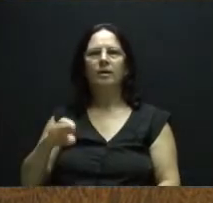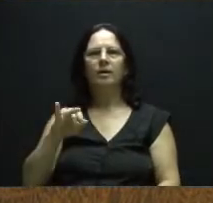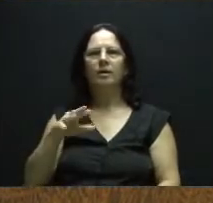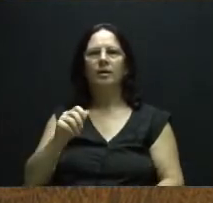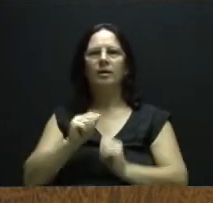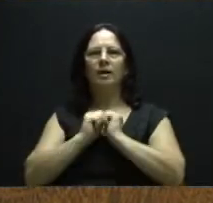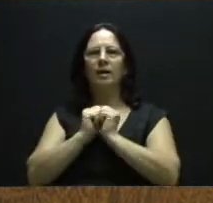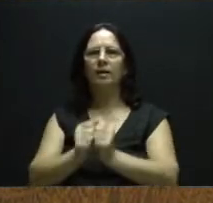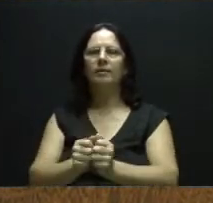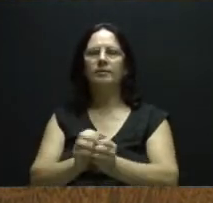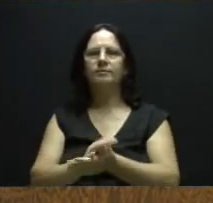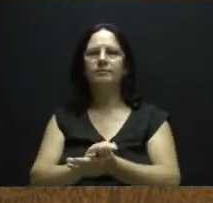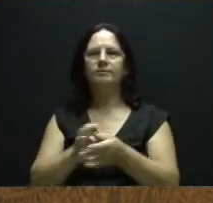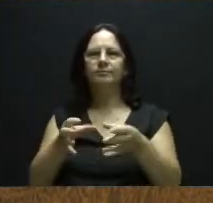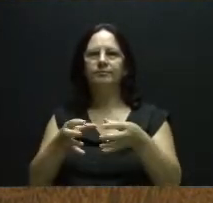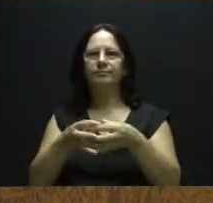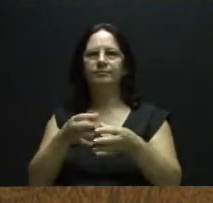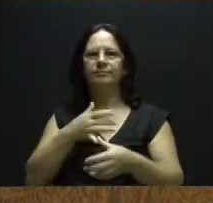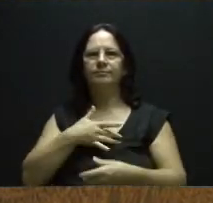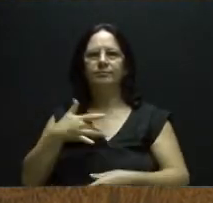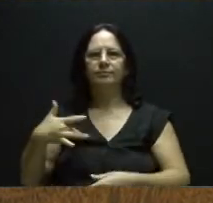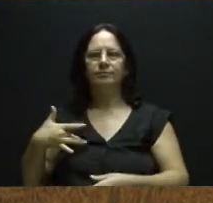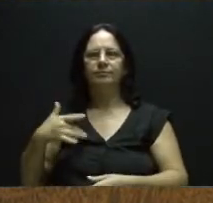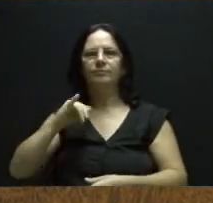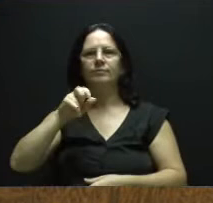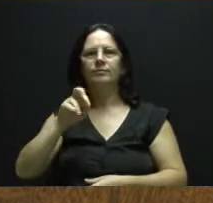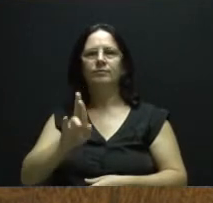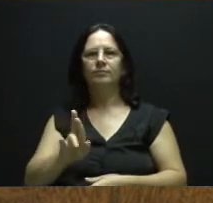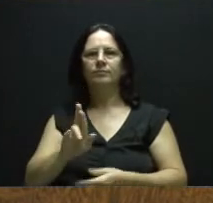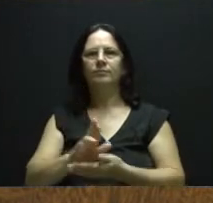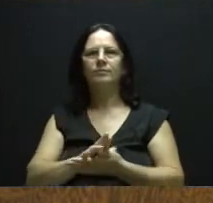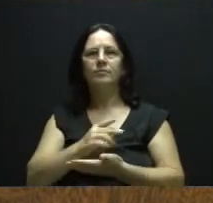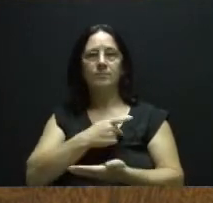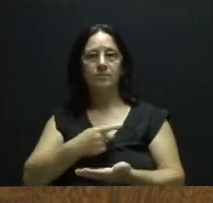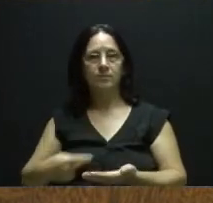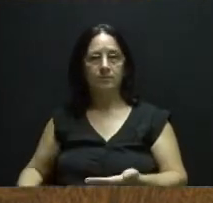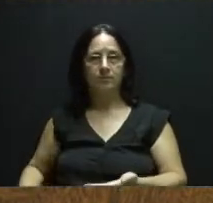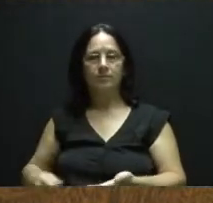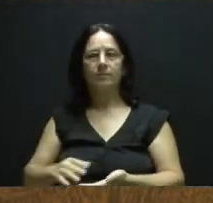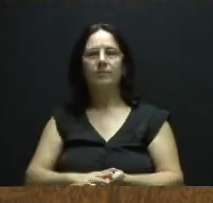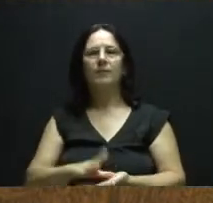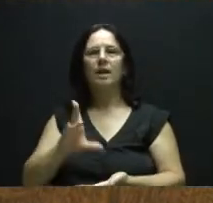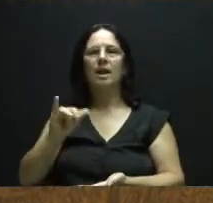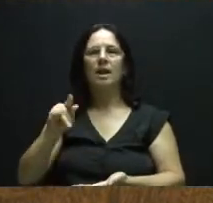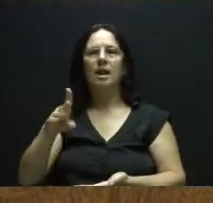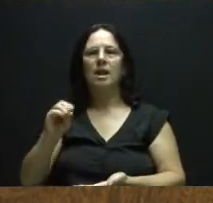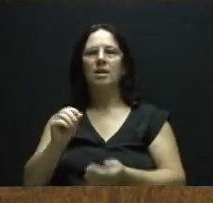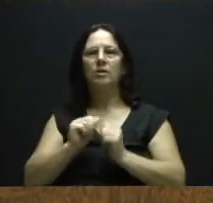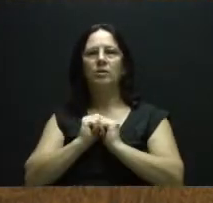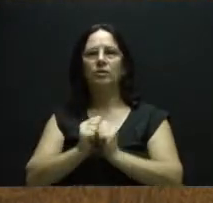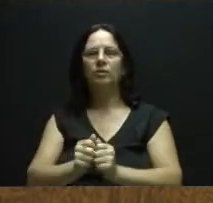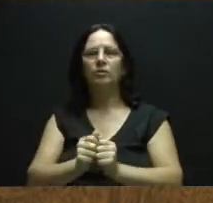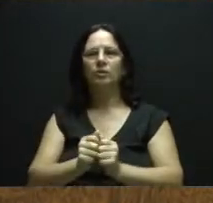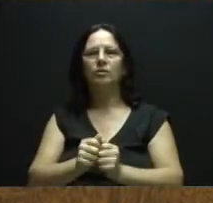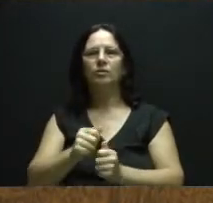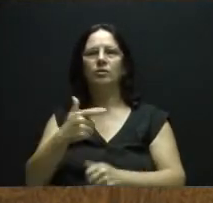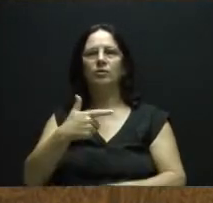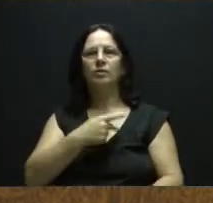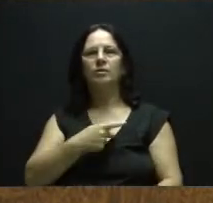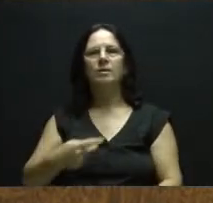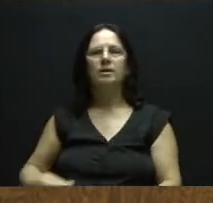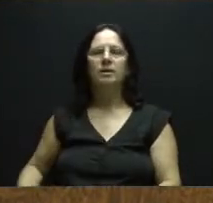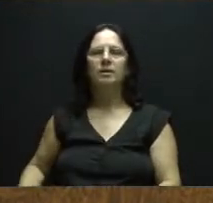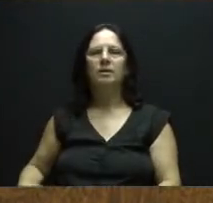membro comissão de saúde jair ferreira lucas presidente aelson batista santos o ex presidente e